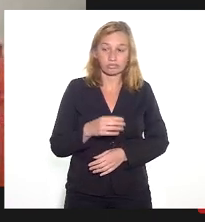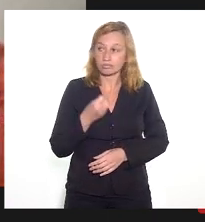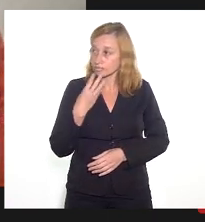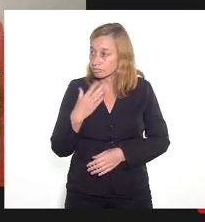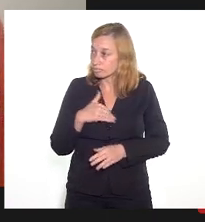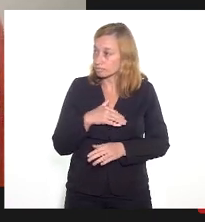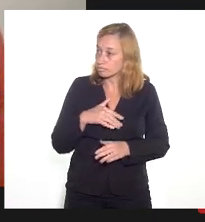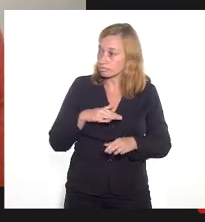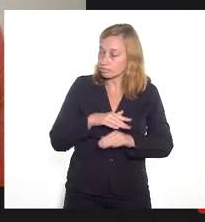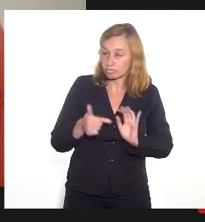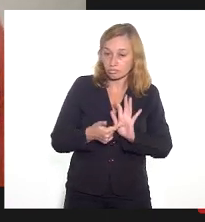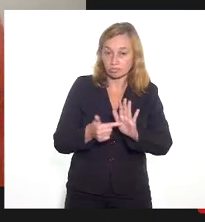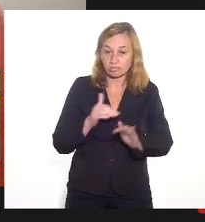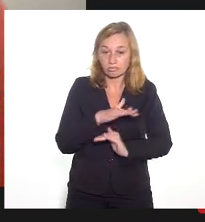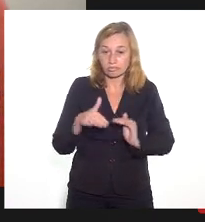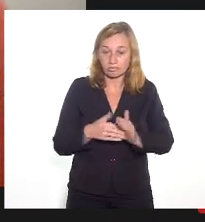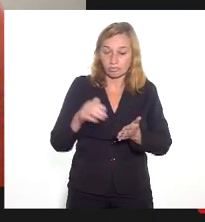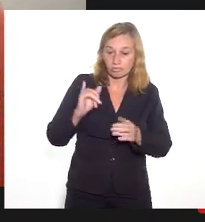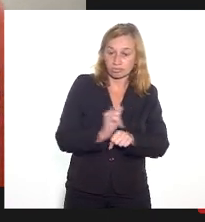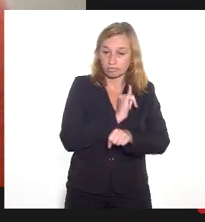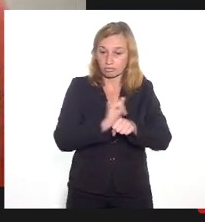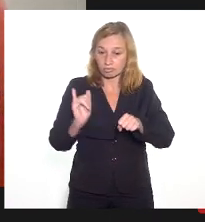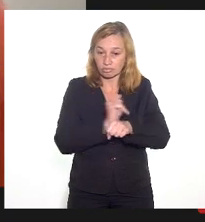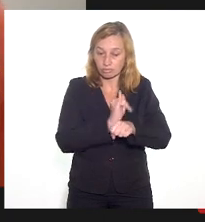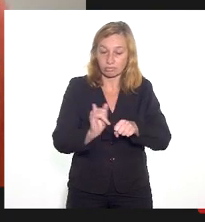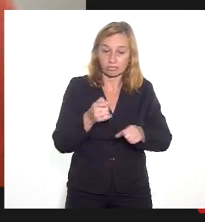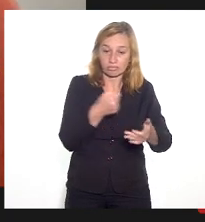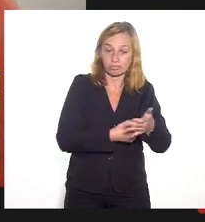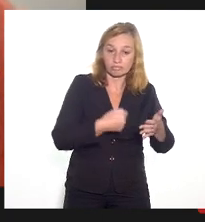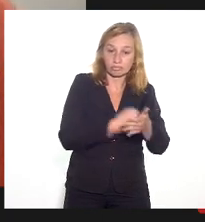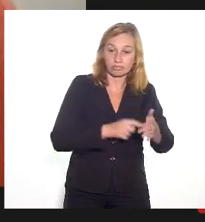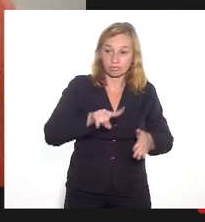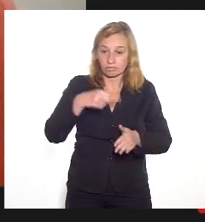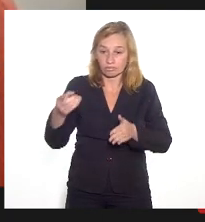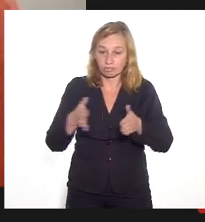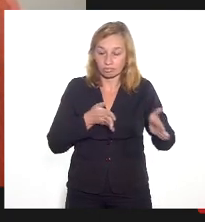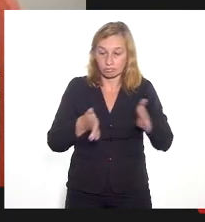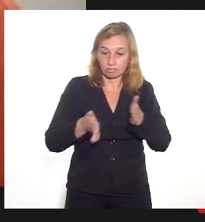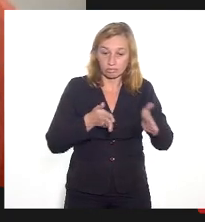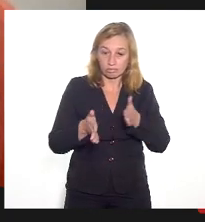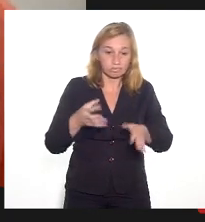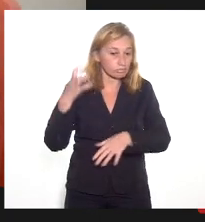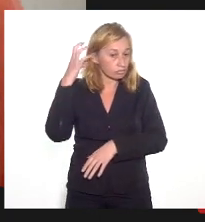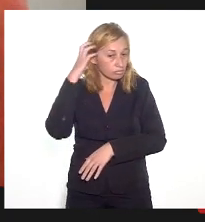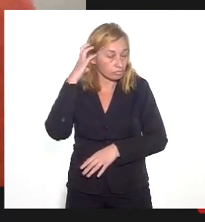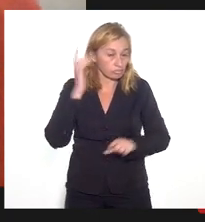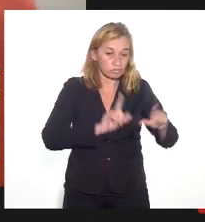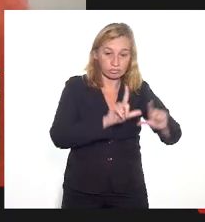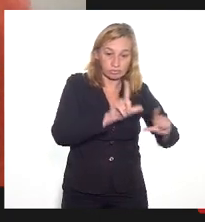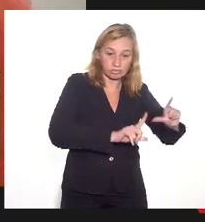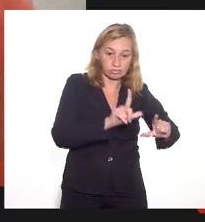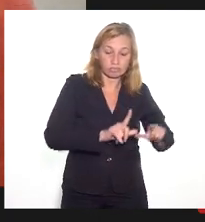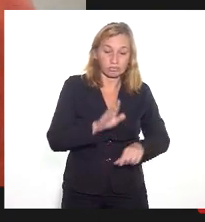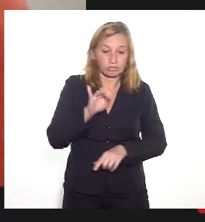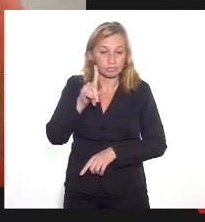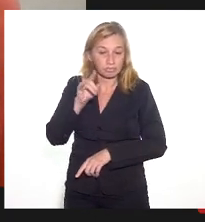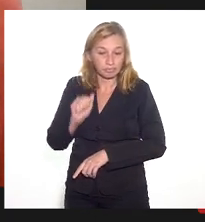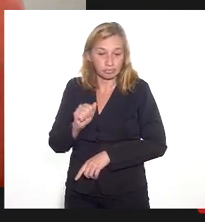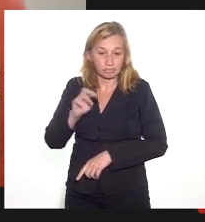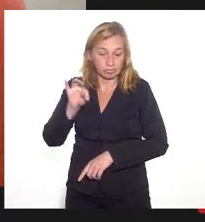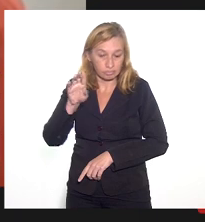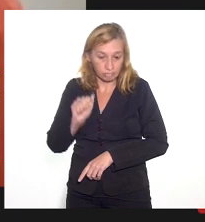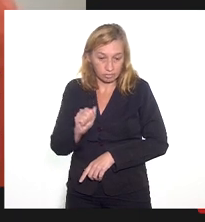as estratégias aí de luta para o próximo período, desde o fomento às rádios e TVs comunitárias, a banda larga nas escolas,